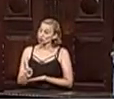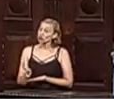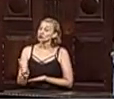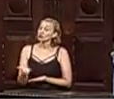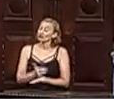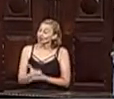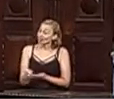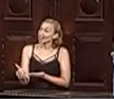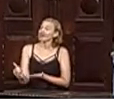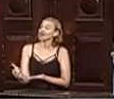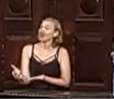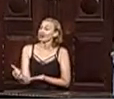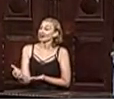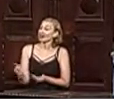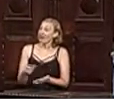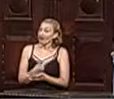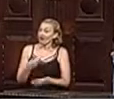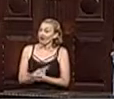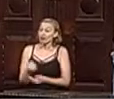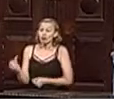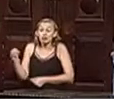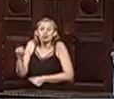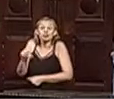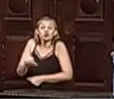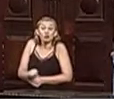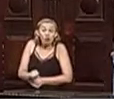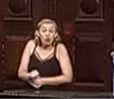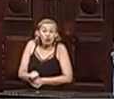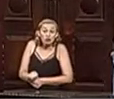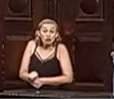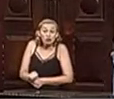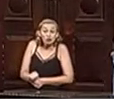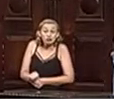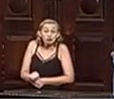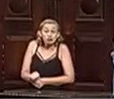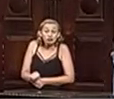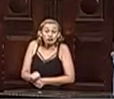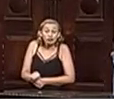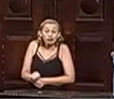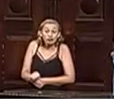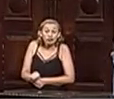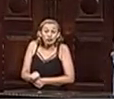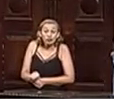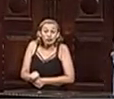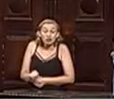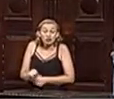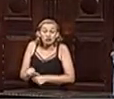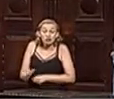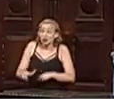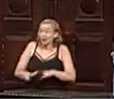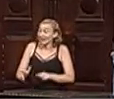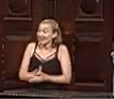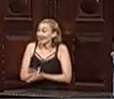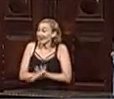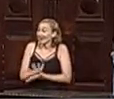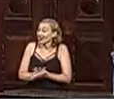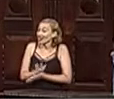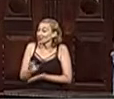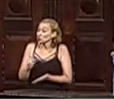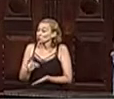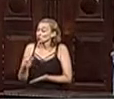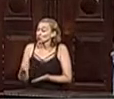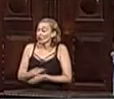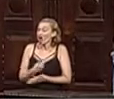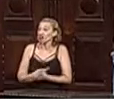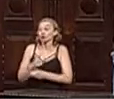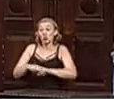já, de ter a piora da qualidade dos seus serviços, o que impactará diretamente na nossa população. Por